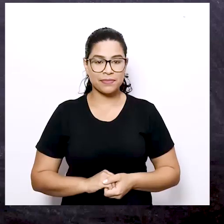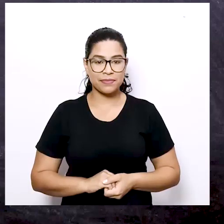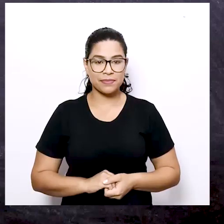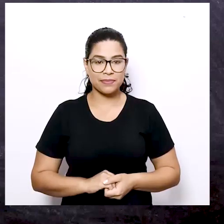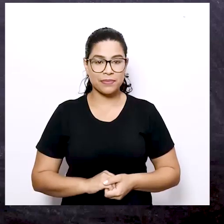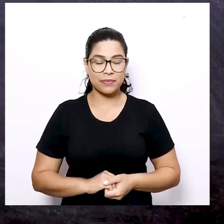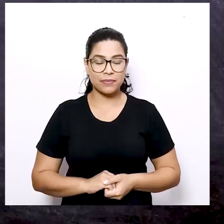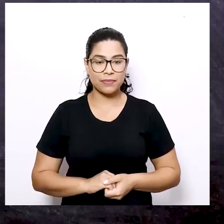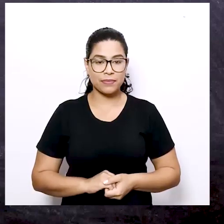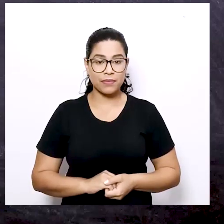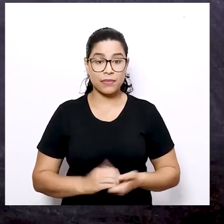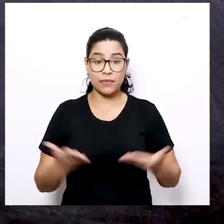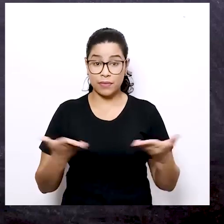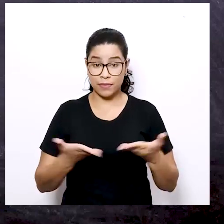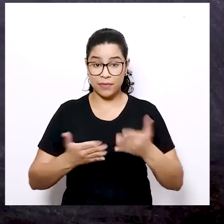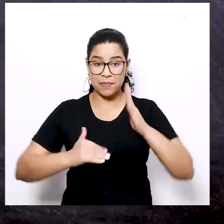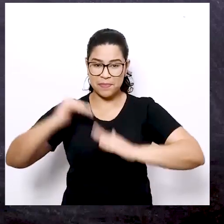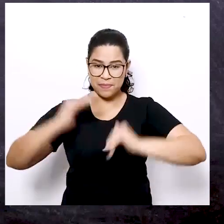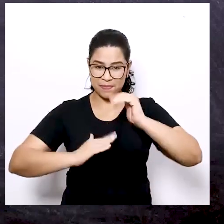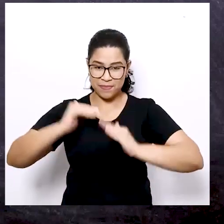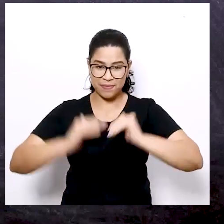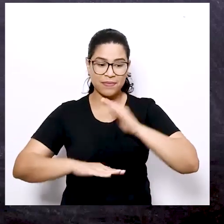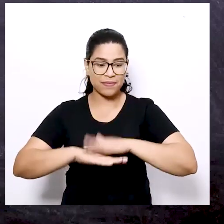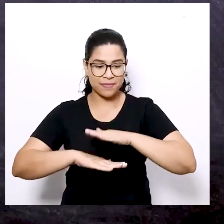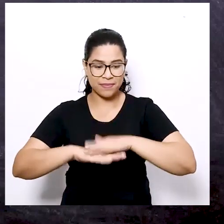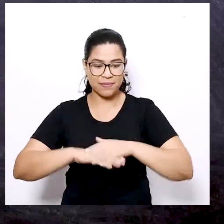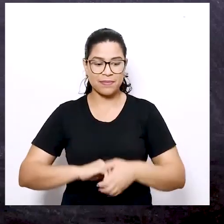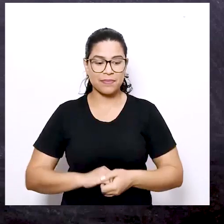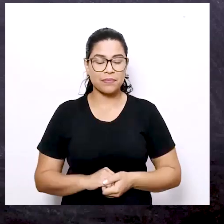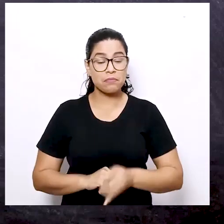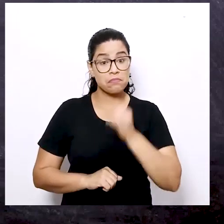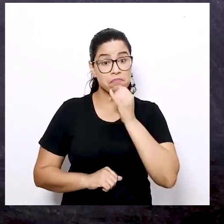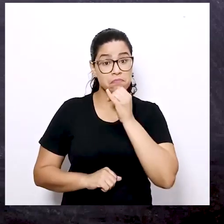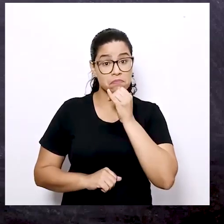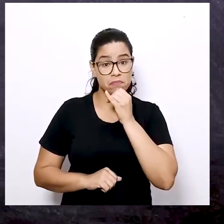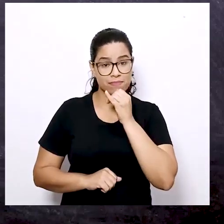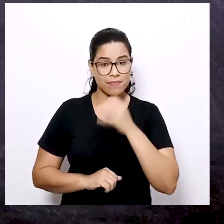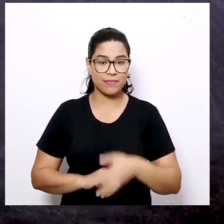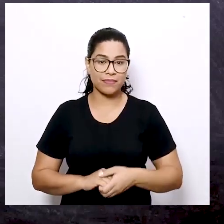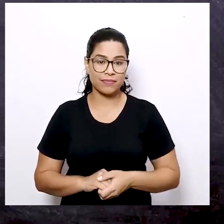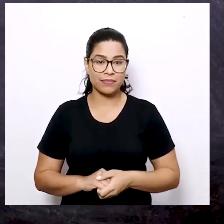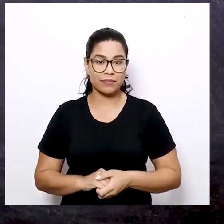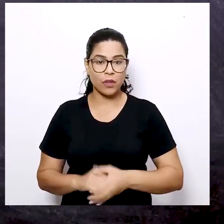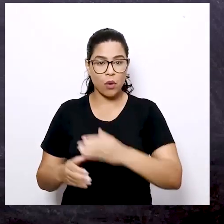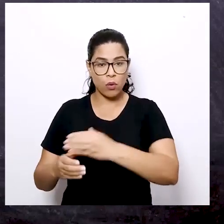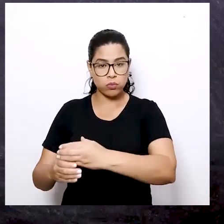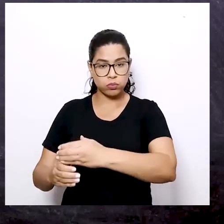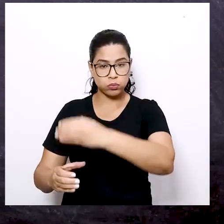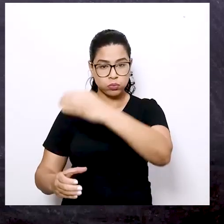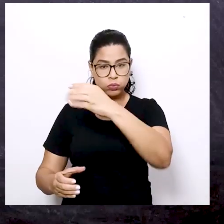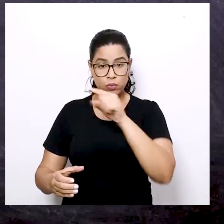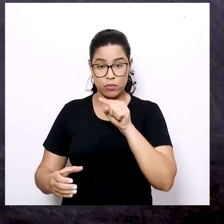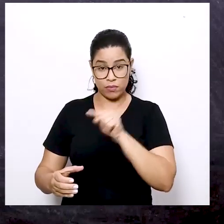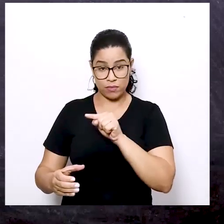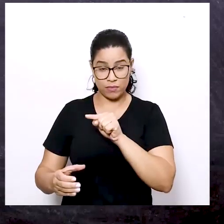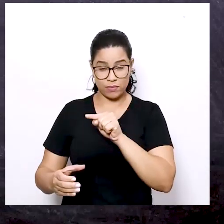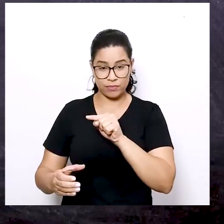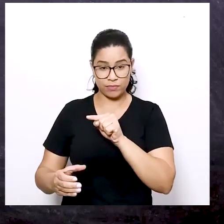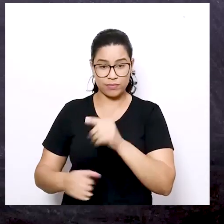Vamos verificar isso um pouquinho na prática? Aqui temos uma garrafa de